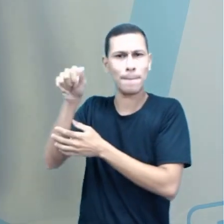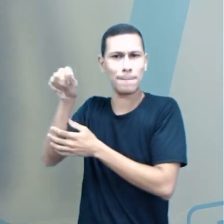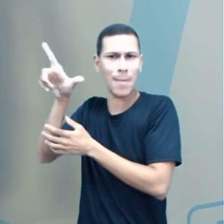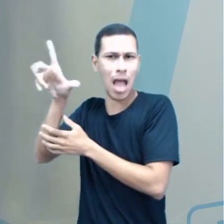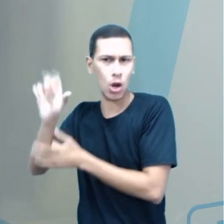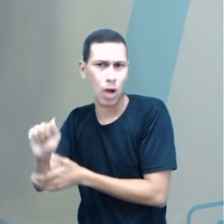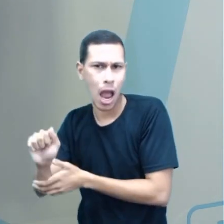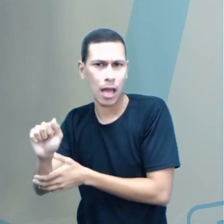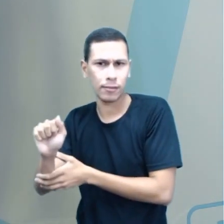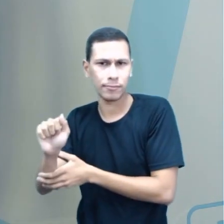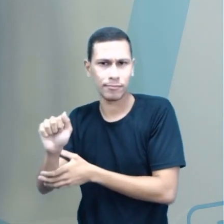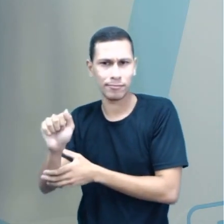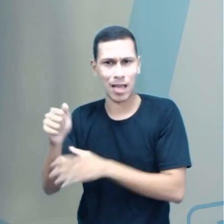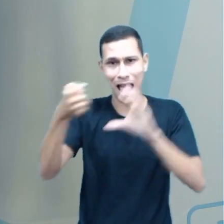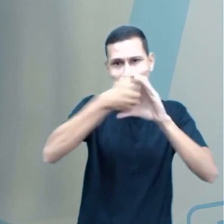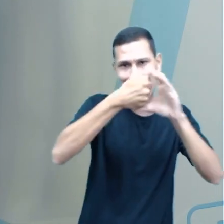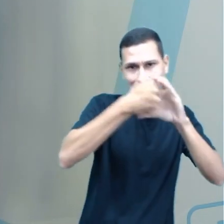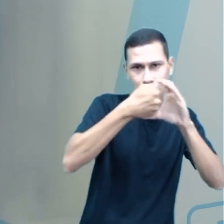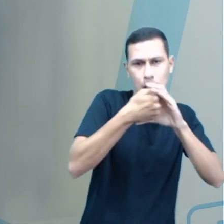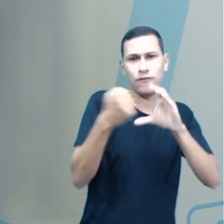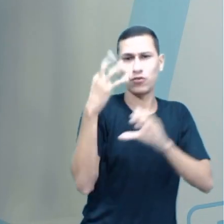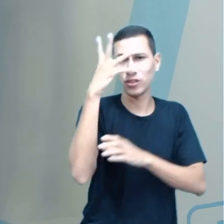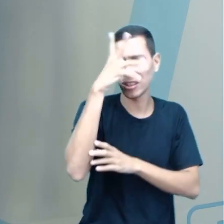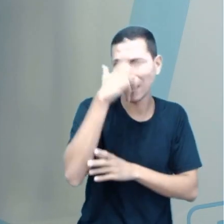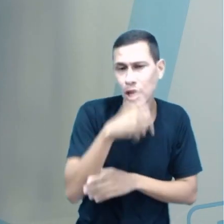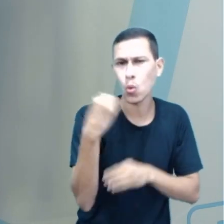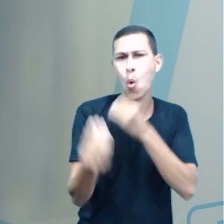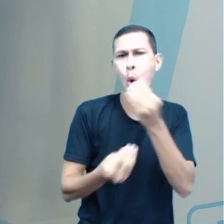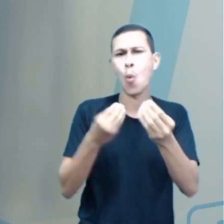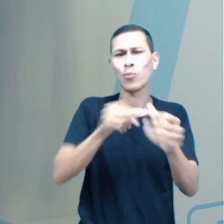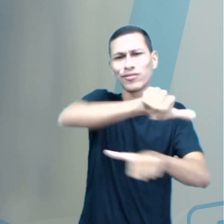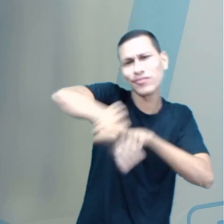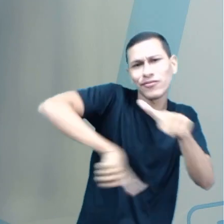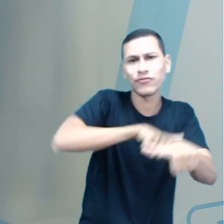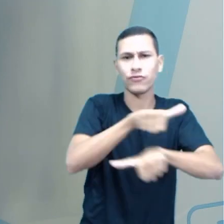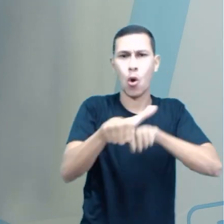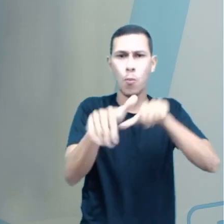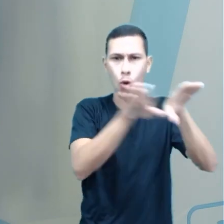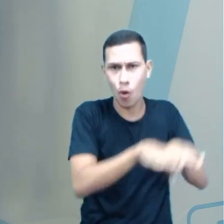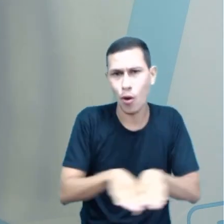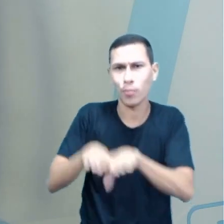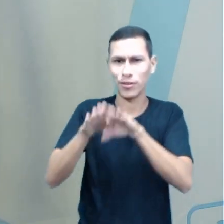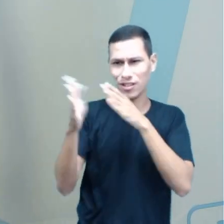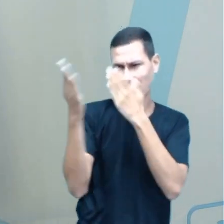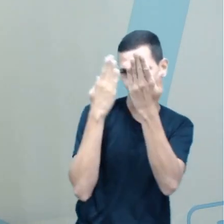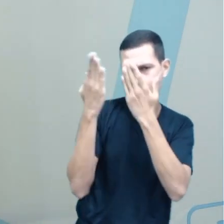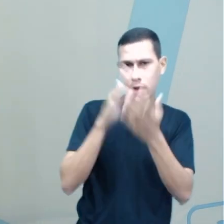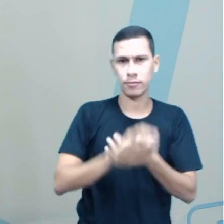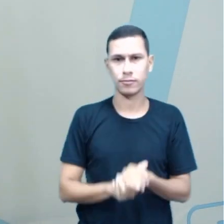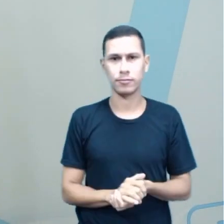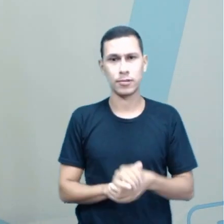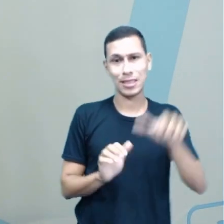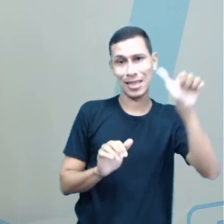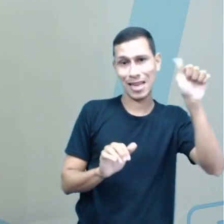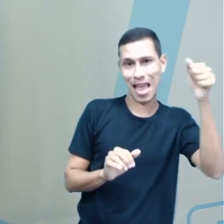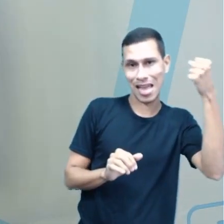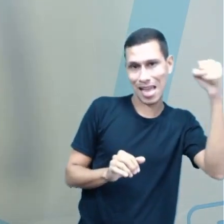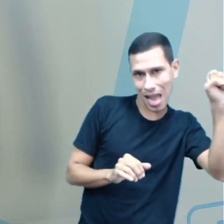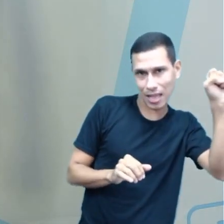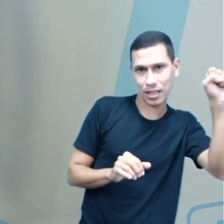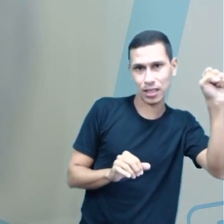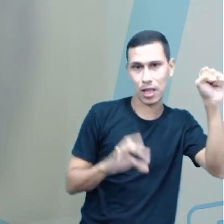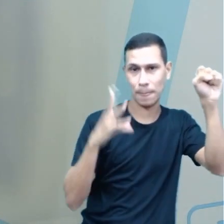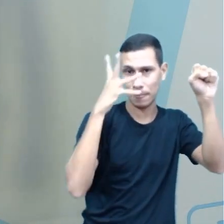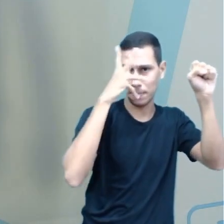Como é que transformaríamos isso em igualdade, né? As beautiful as. Temos aqui, ó, John